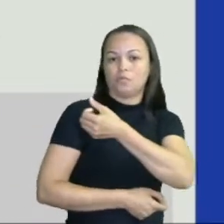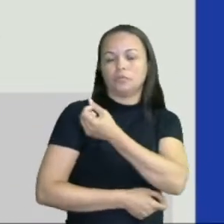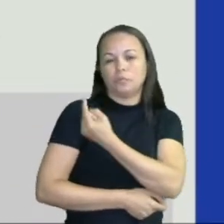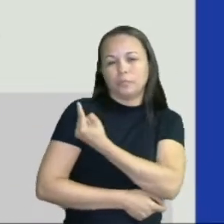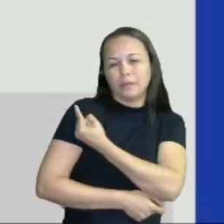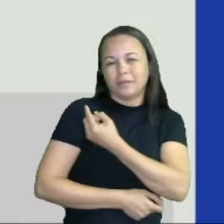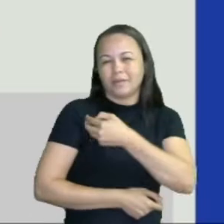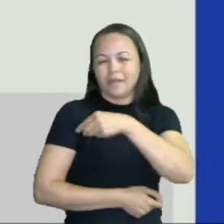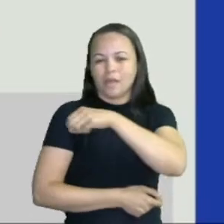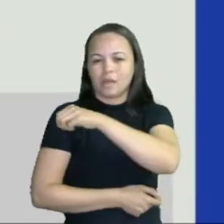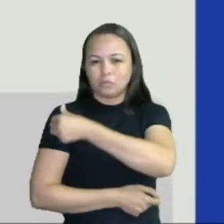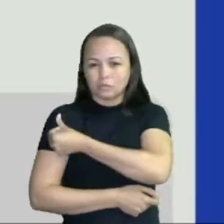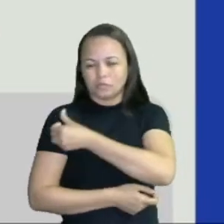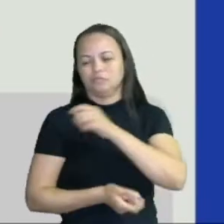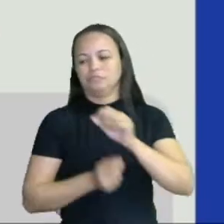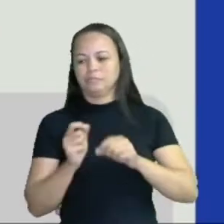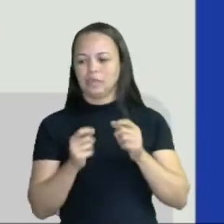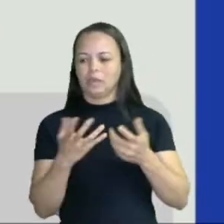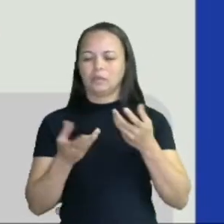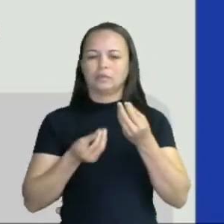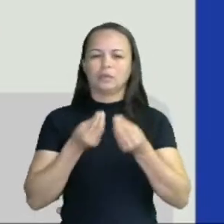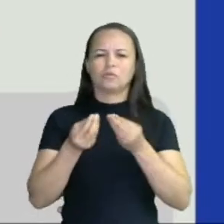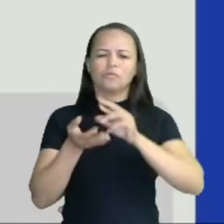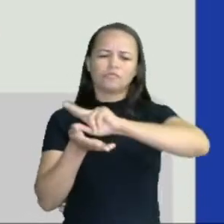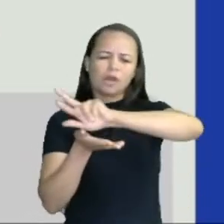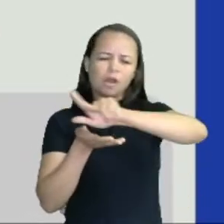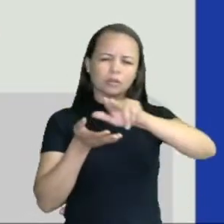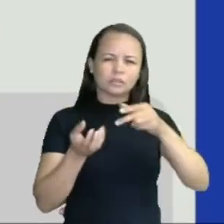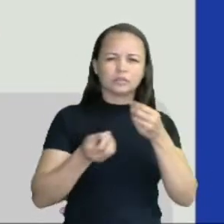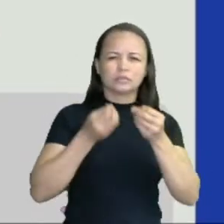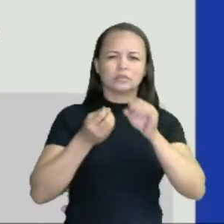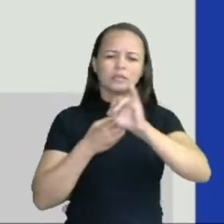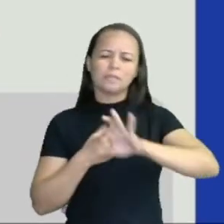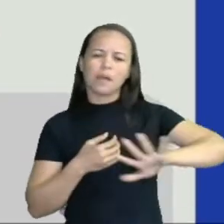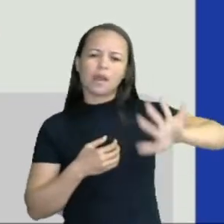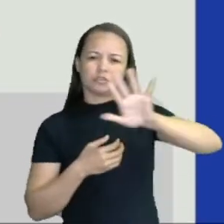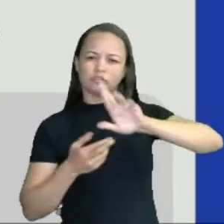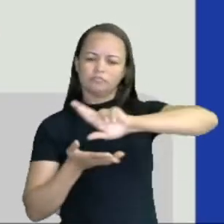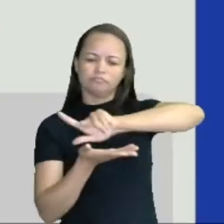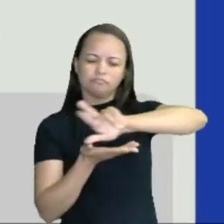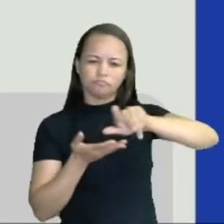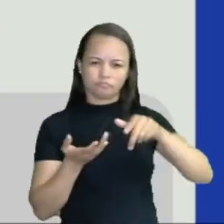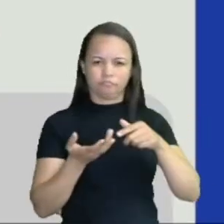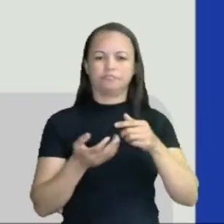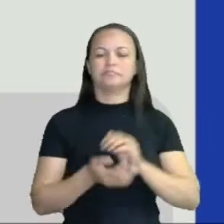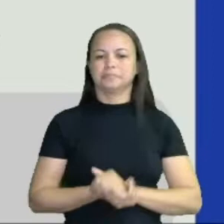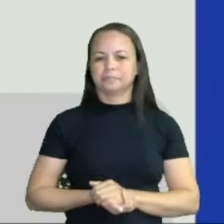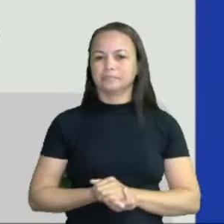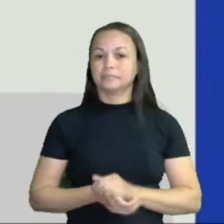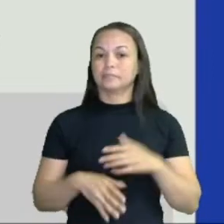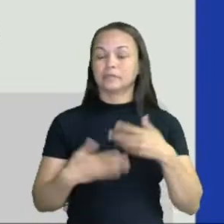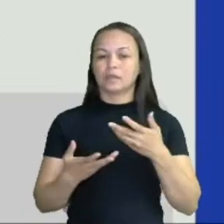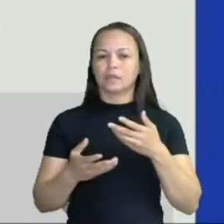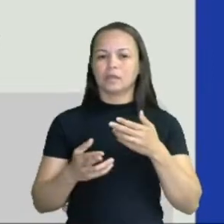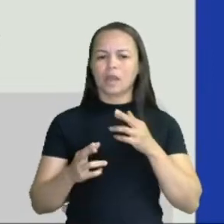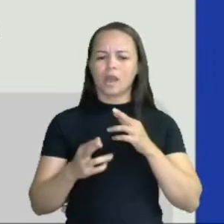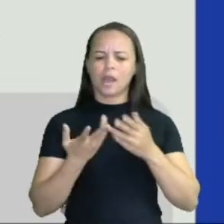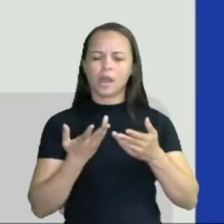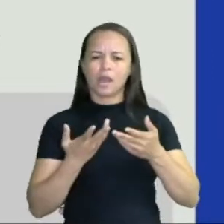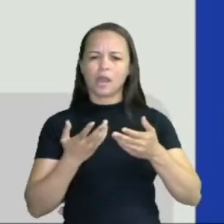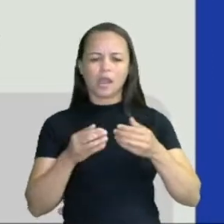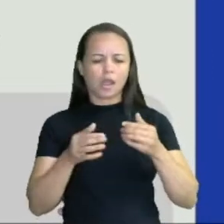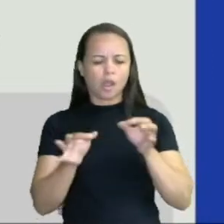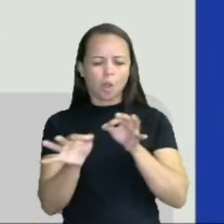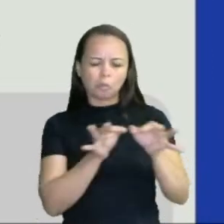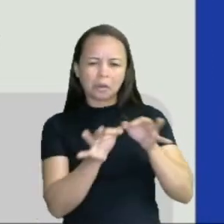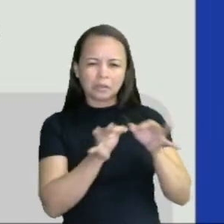e híbrida, como esquemas, infográficos, imagens variadas, etc. Na